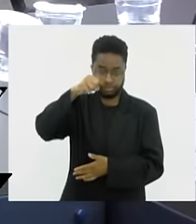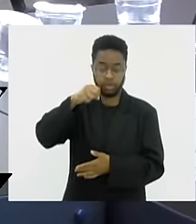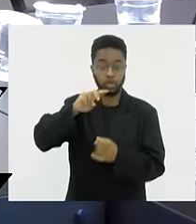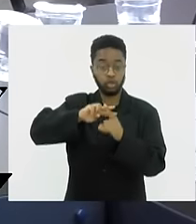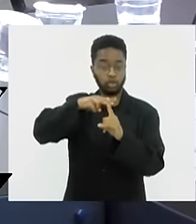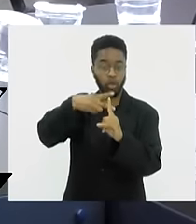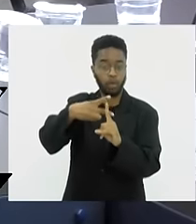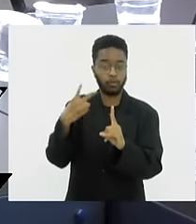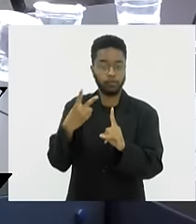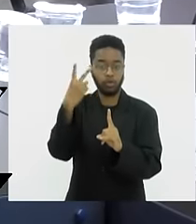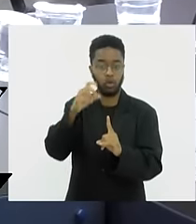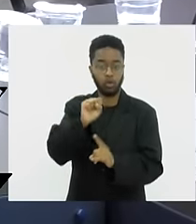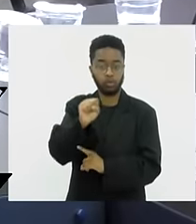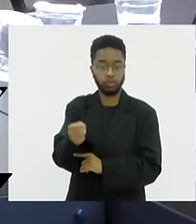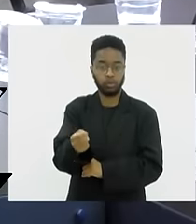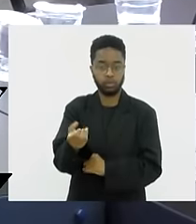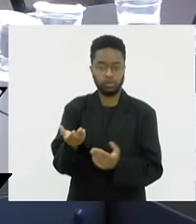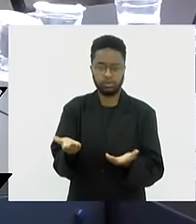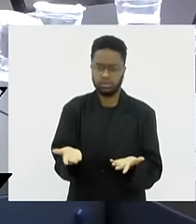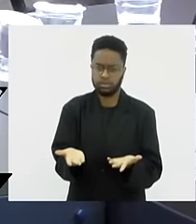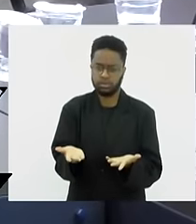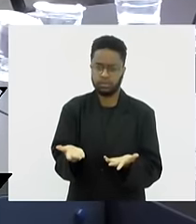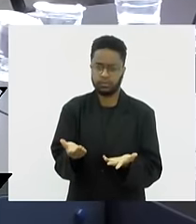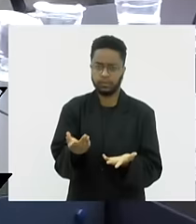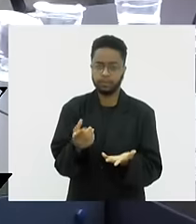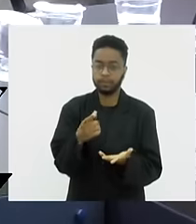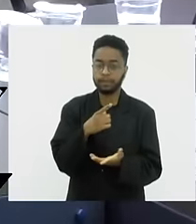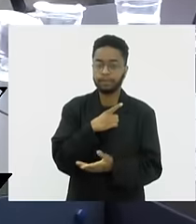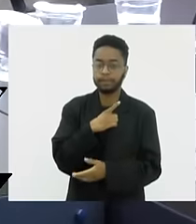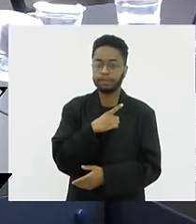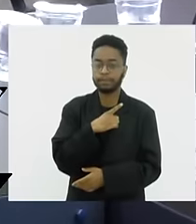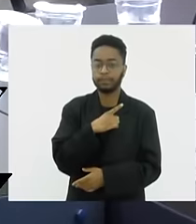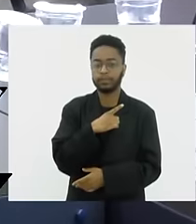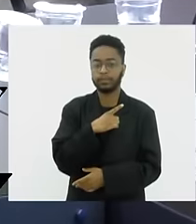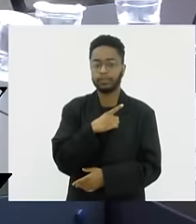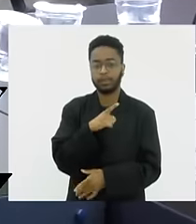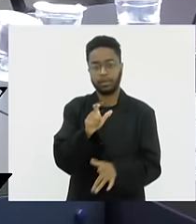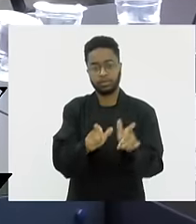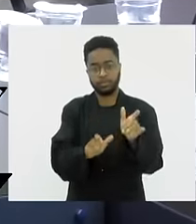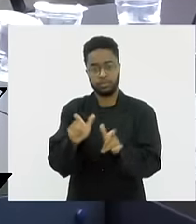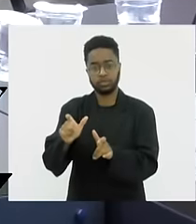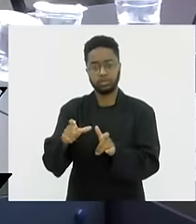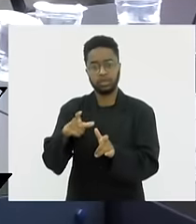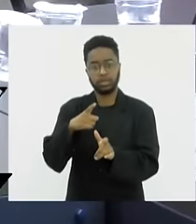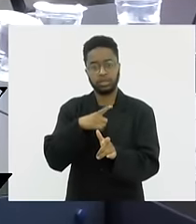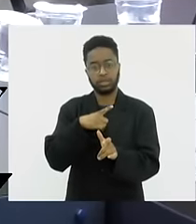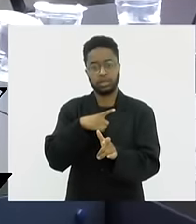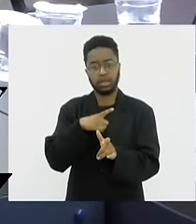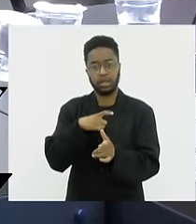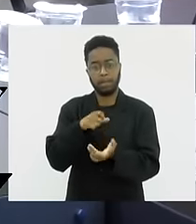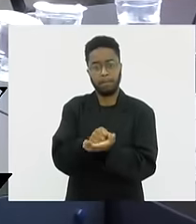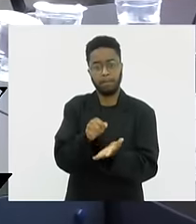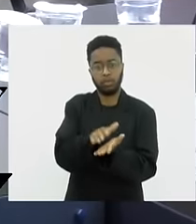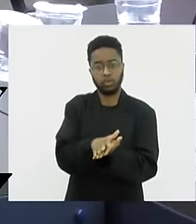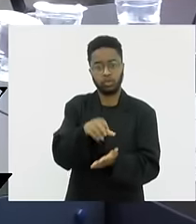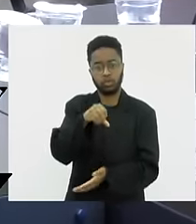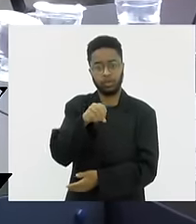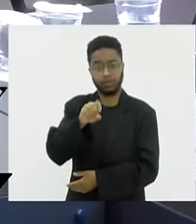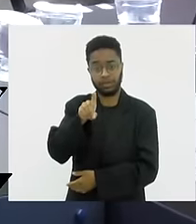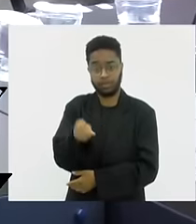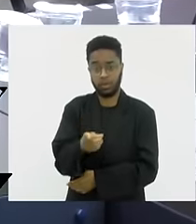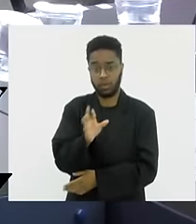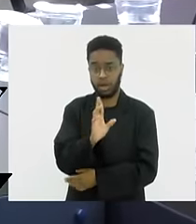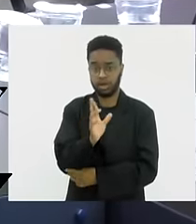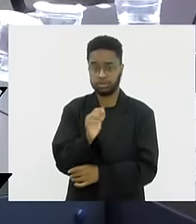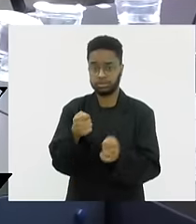R$8.000. Tem permissionários com seus veículos com R$90.000 em multas aplicados pelo Detran.